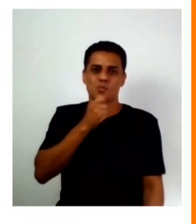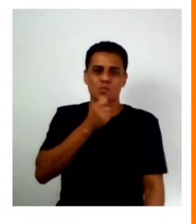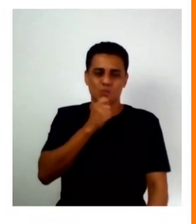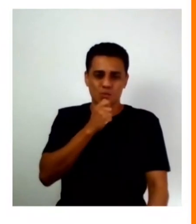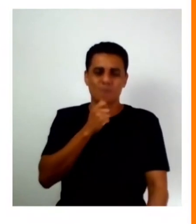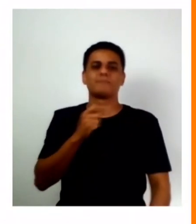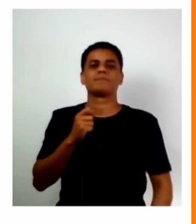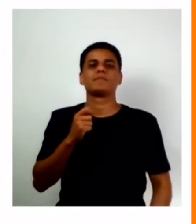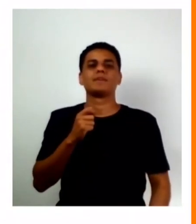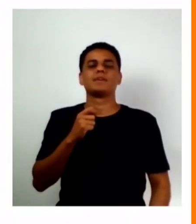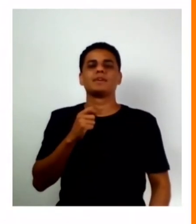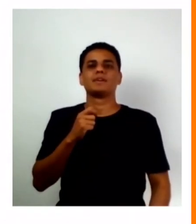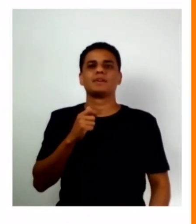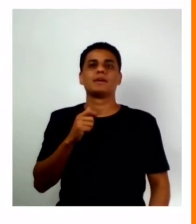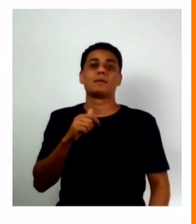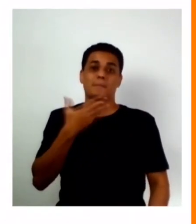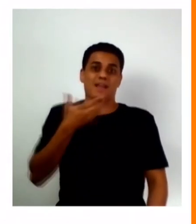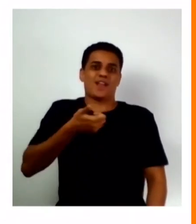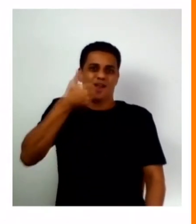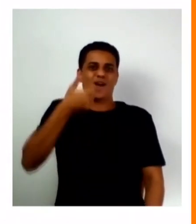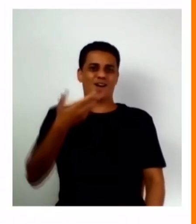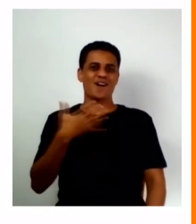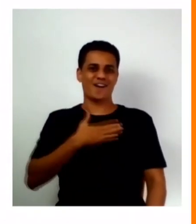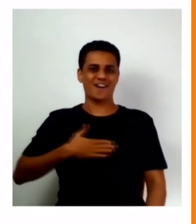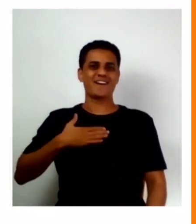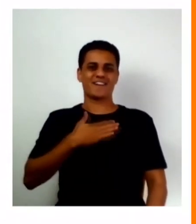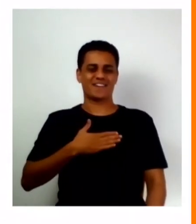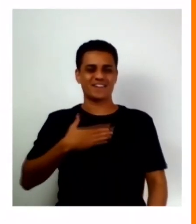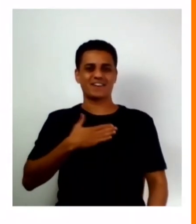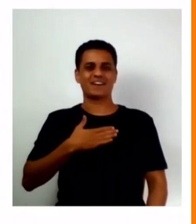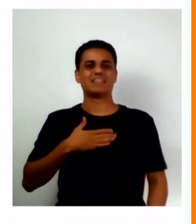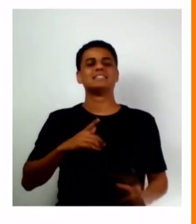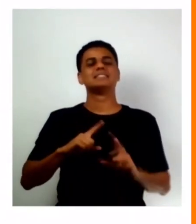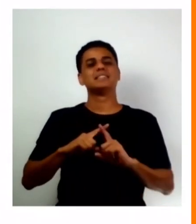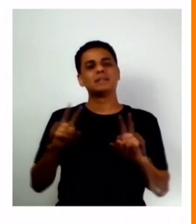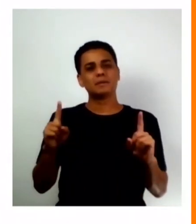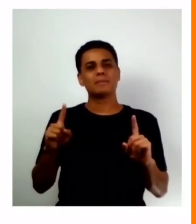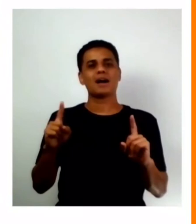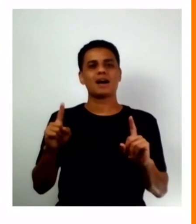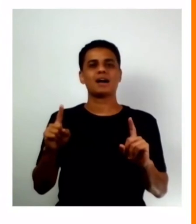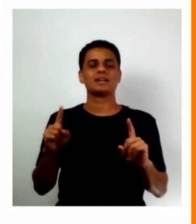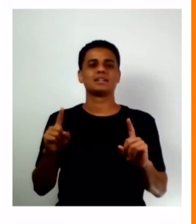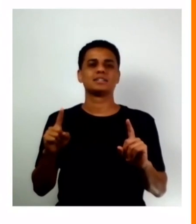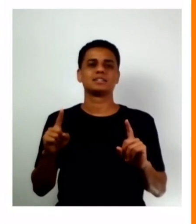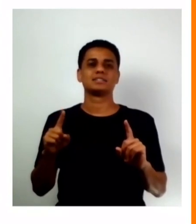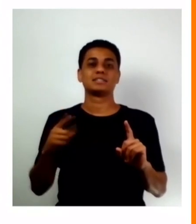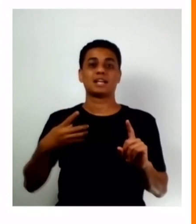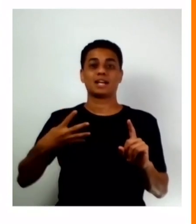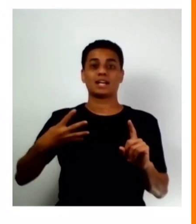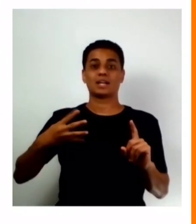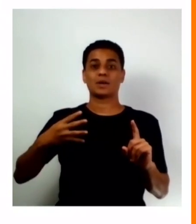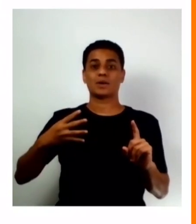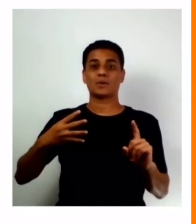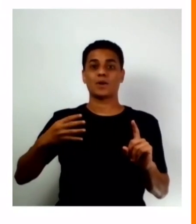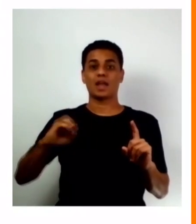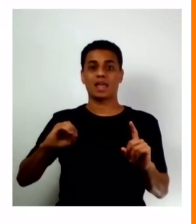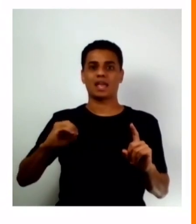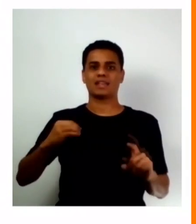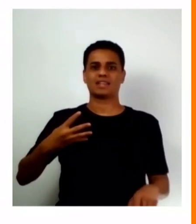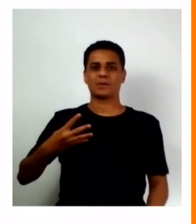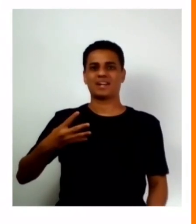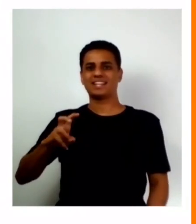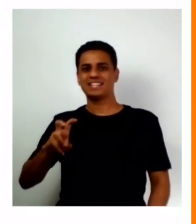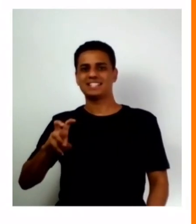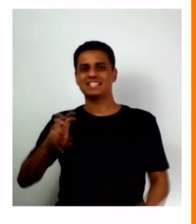que isto hubiera sido mais rico, mas isto hubiera sido mais rico para as 40 ou 45 pessoas que